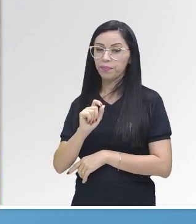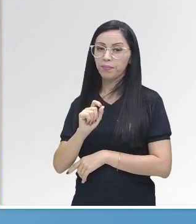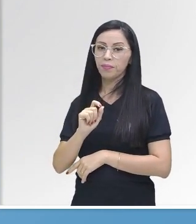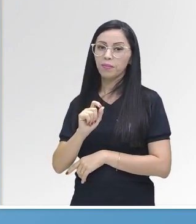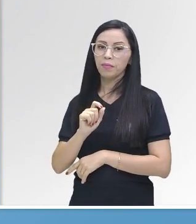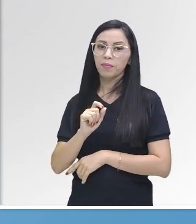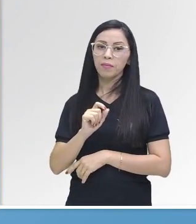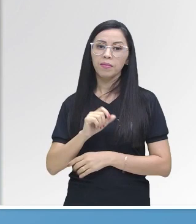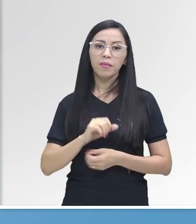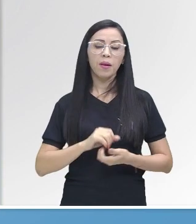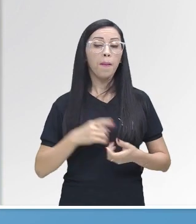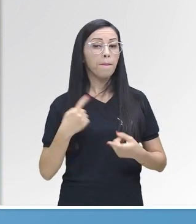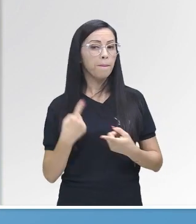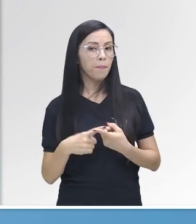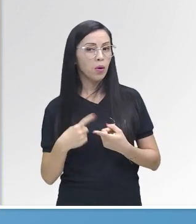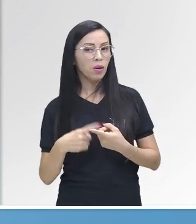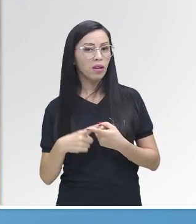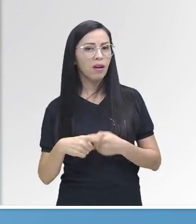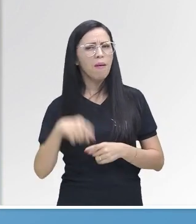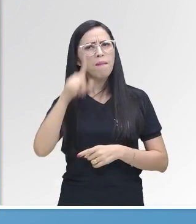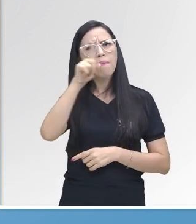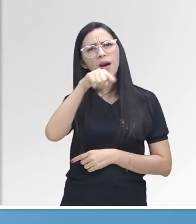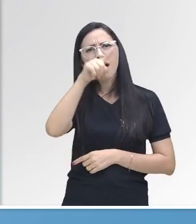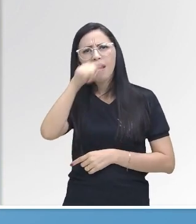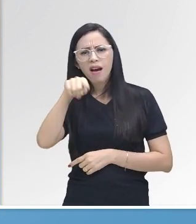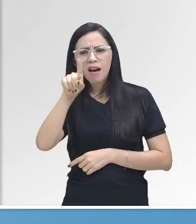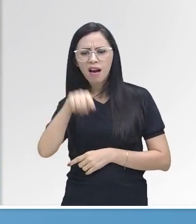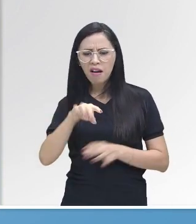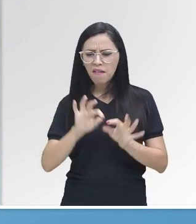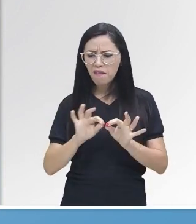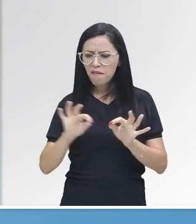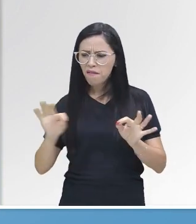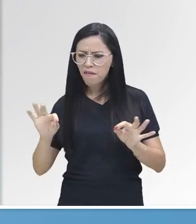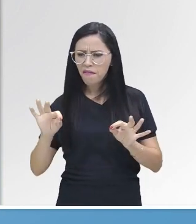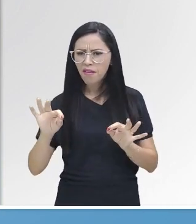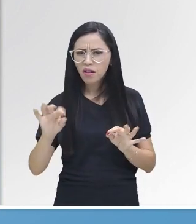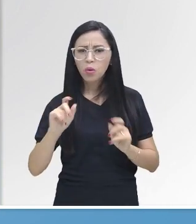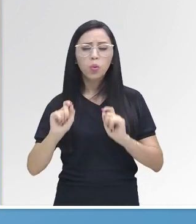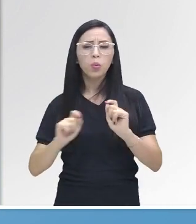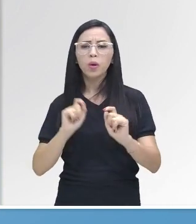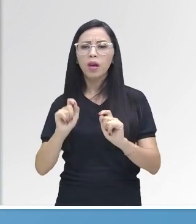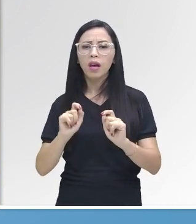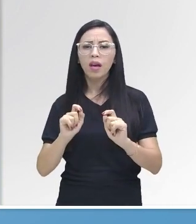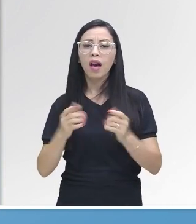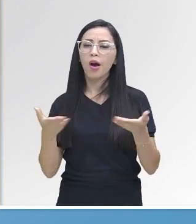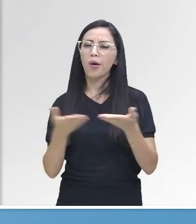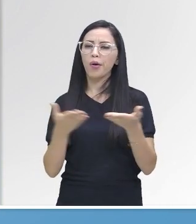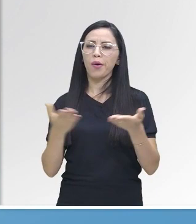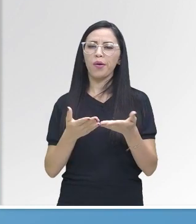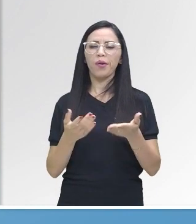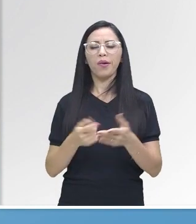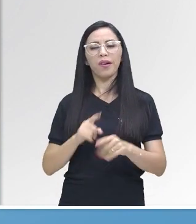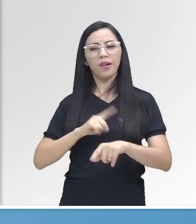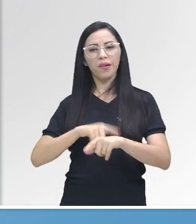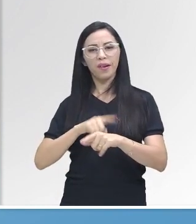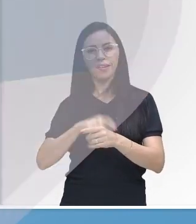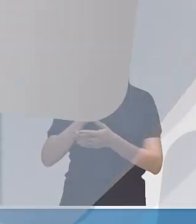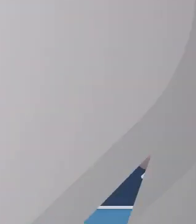os padronizados ou não? Usar fita métrica? Não, agora está na hora do